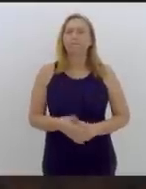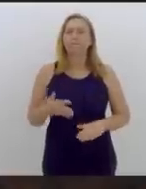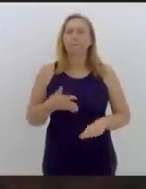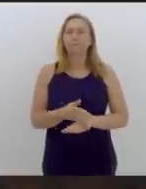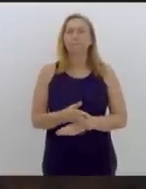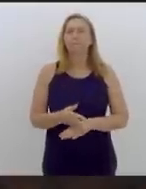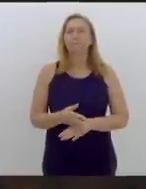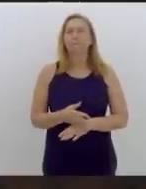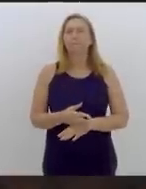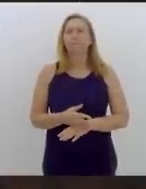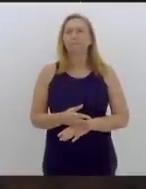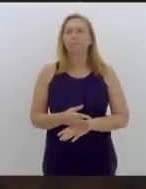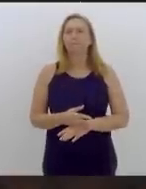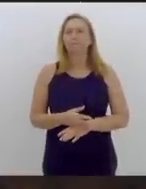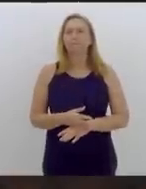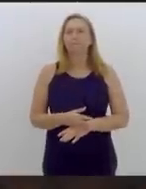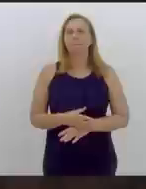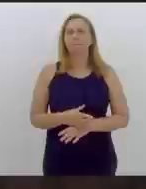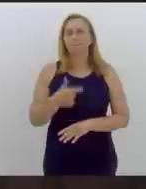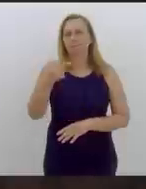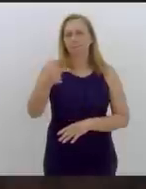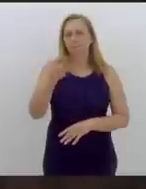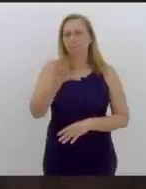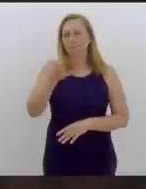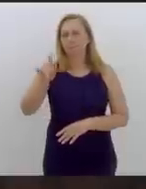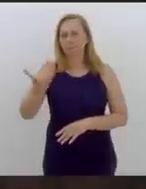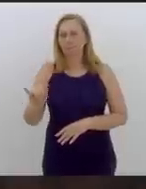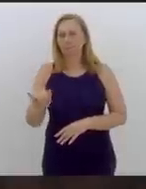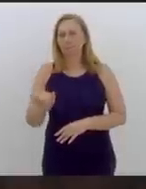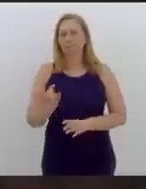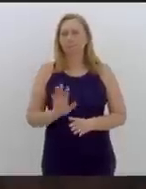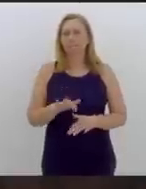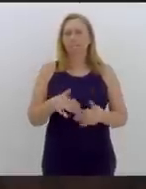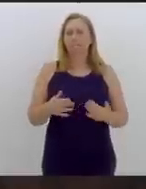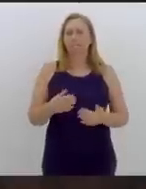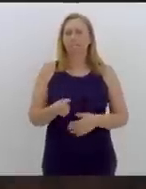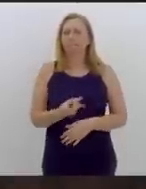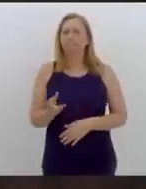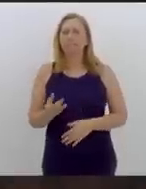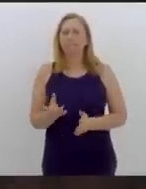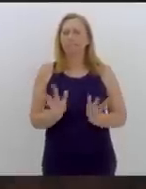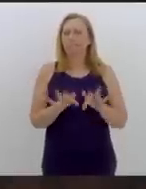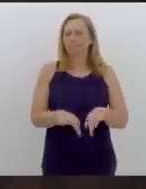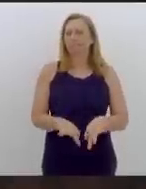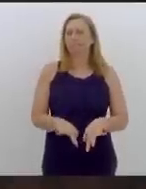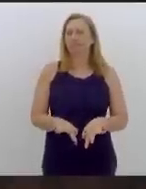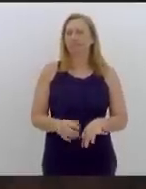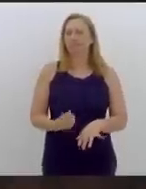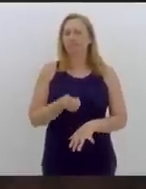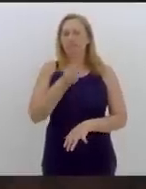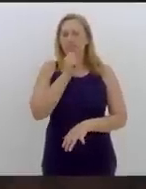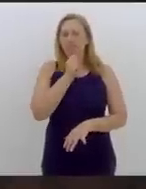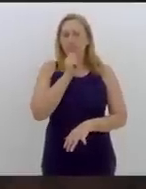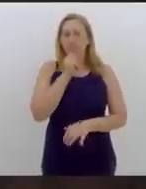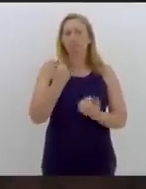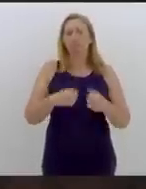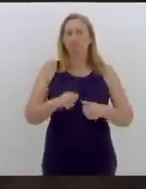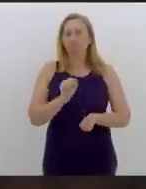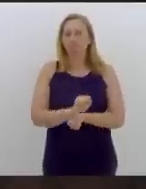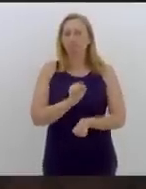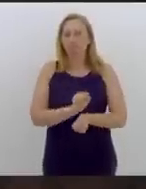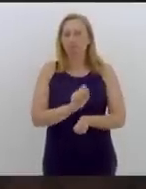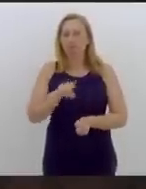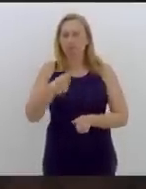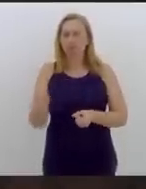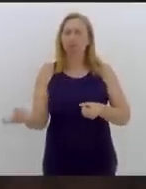Se eu estiver enganado a 7 CPS então enquanto não finalizar uma delas não podemos abrir nenhuma outra então é por isso